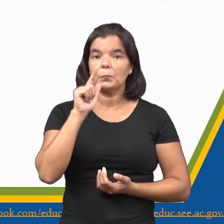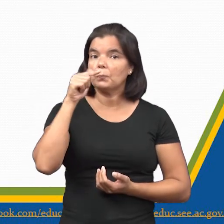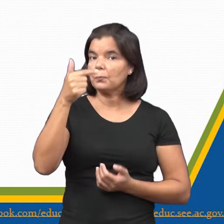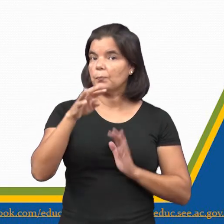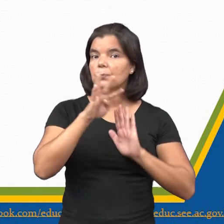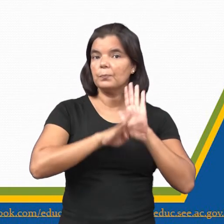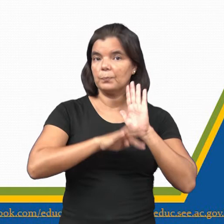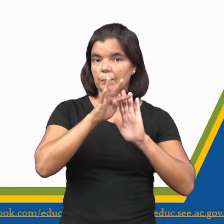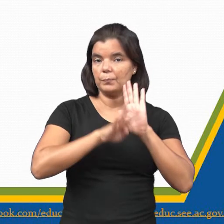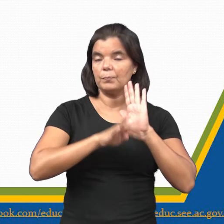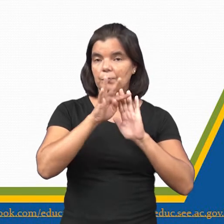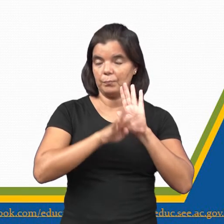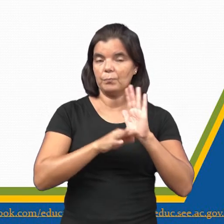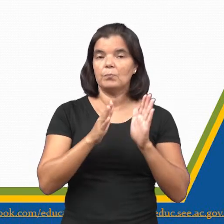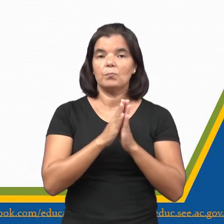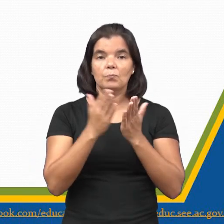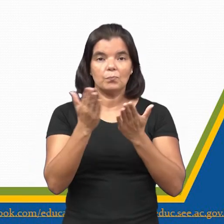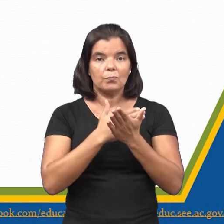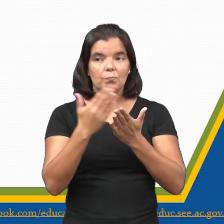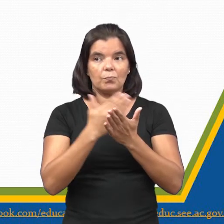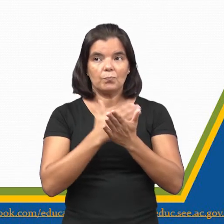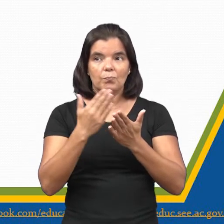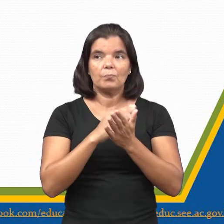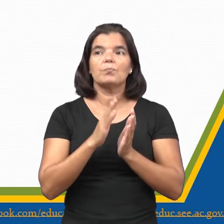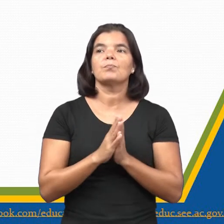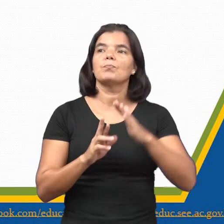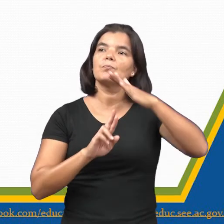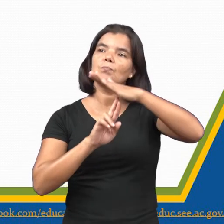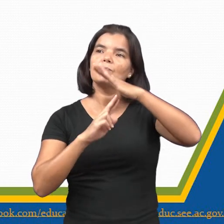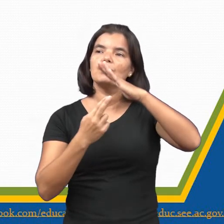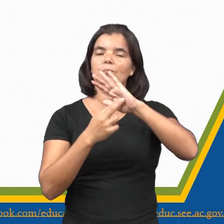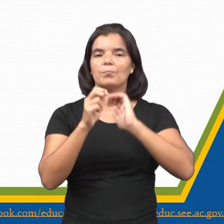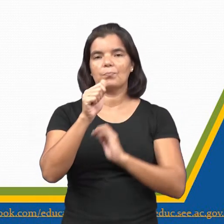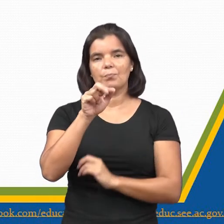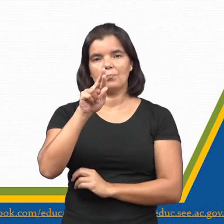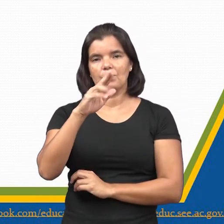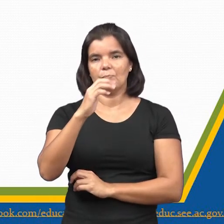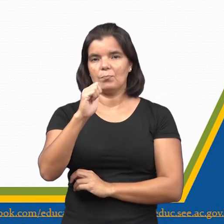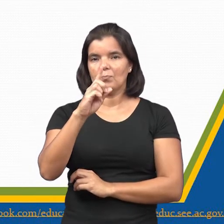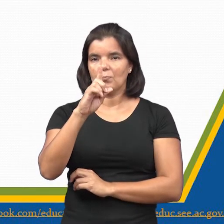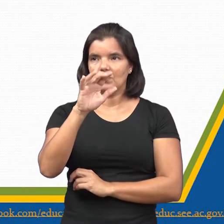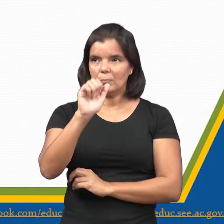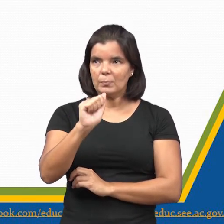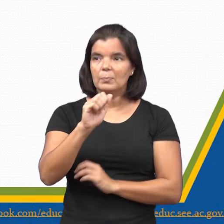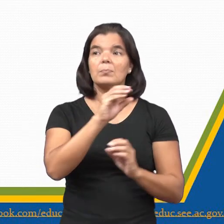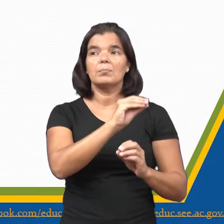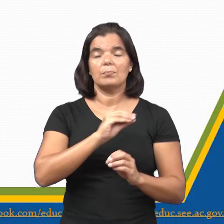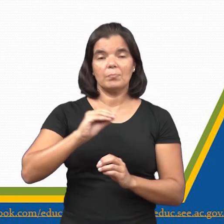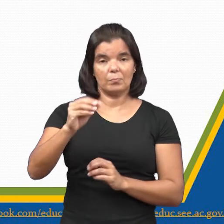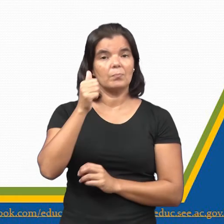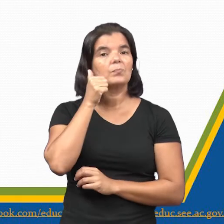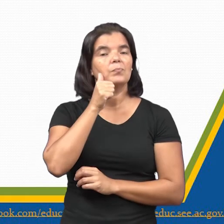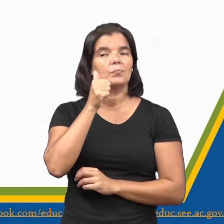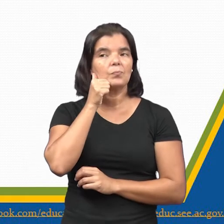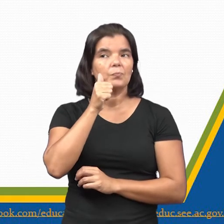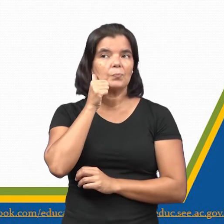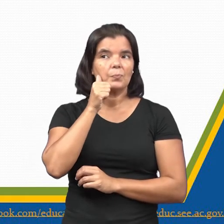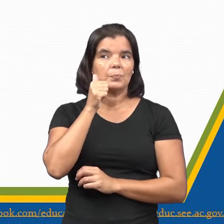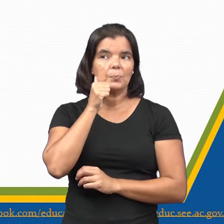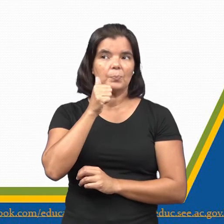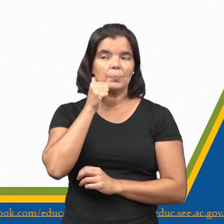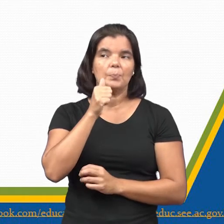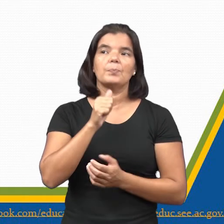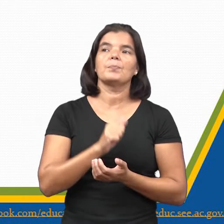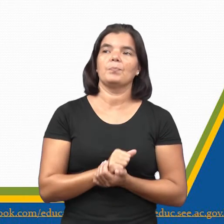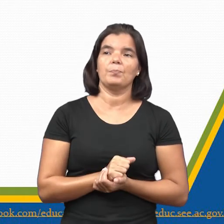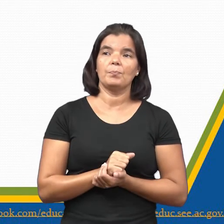só, esse trecho do livro, No Parque Acádia, no Transplante de Menina, da escritora Tatiana